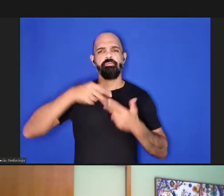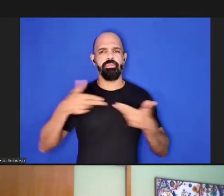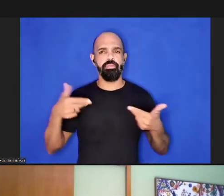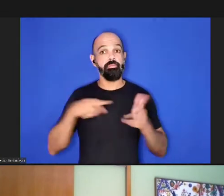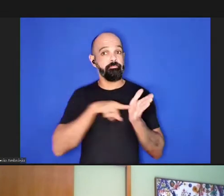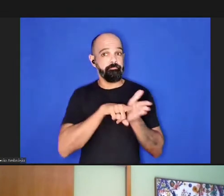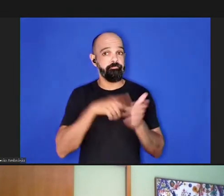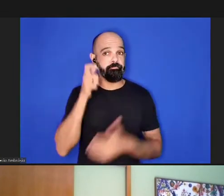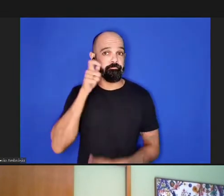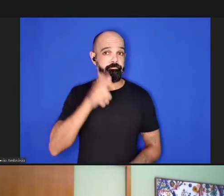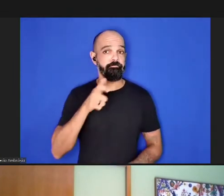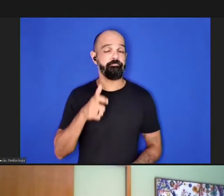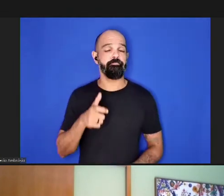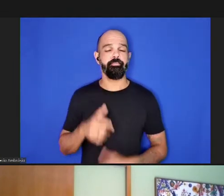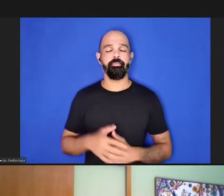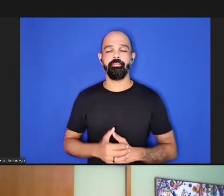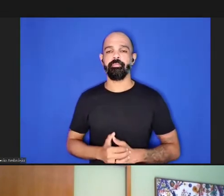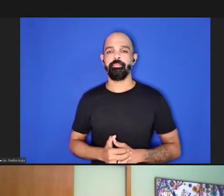E